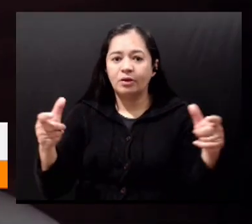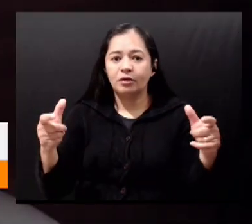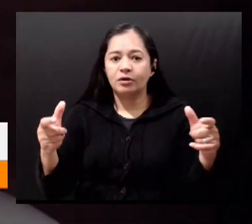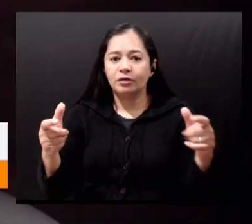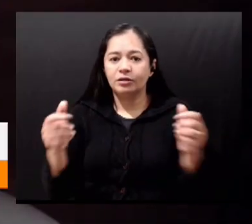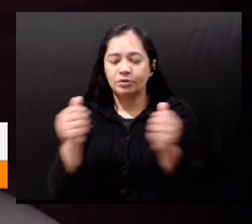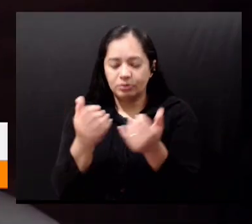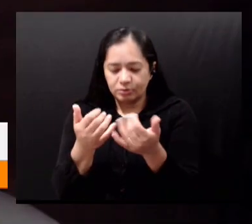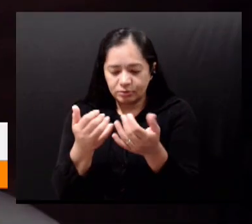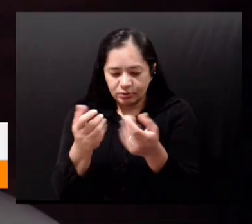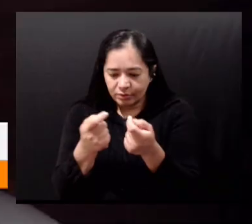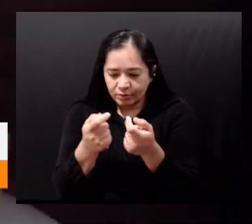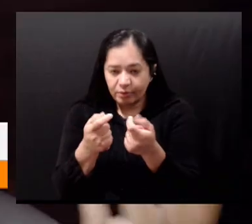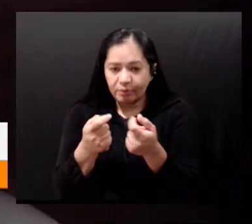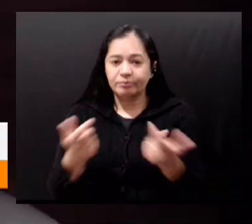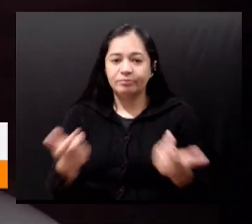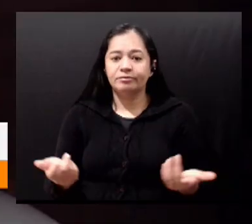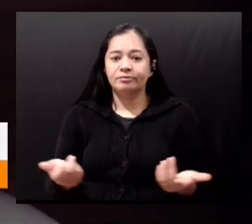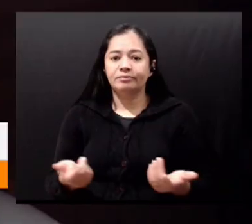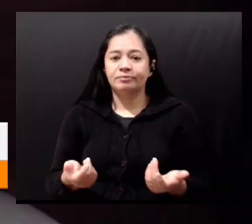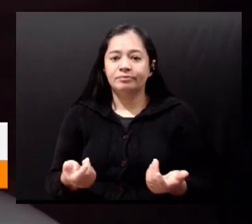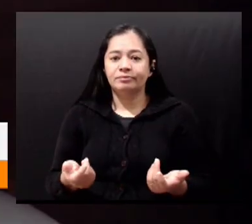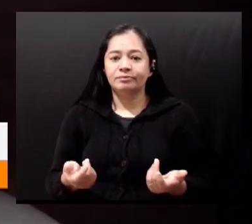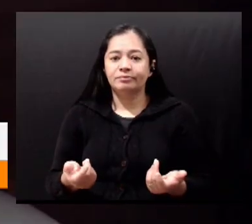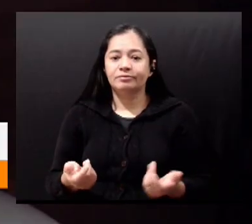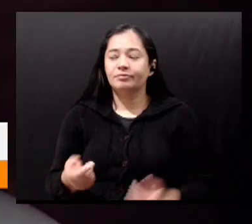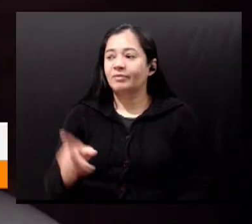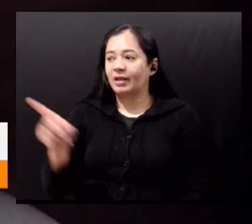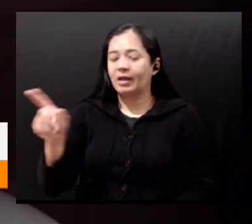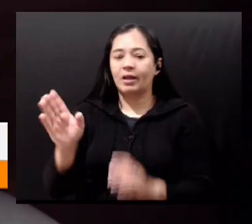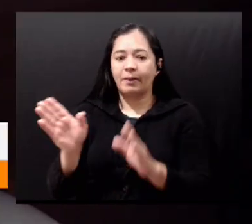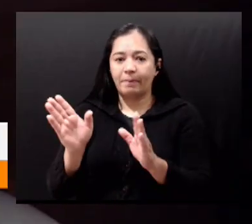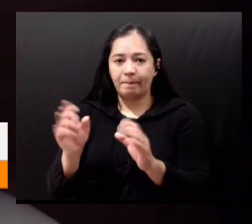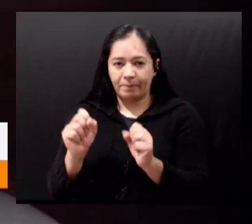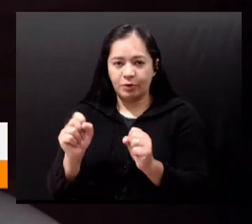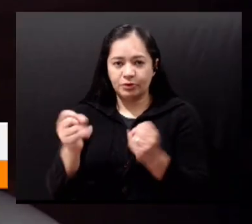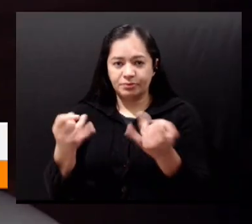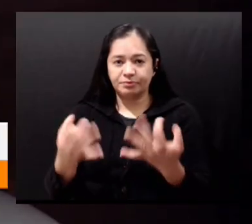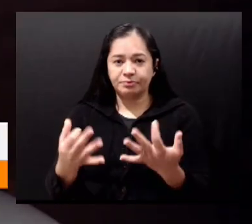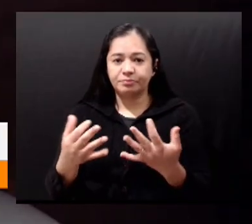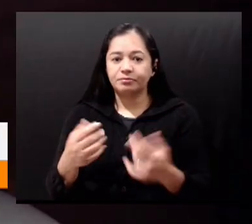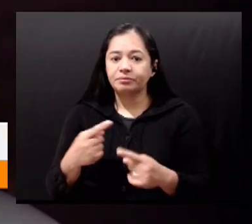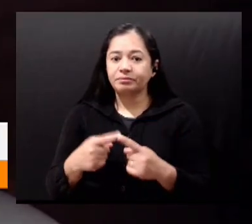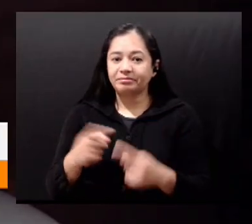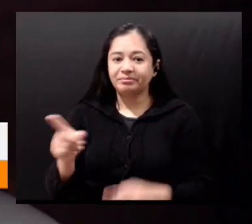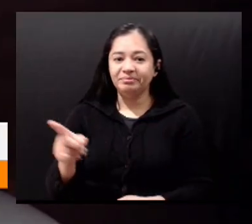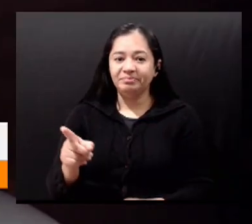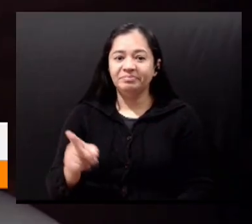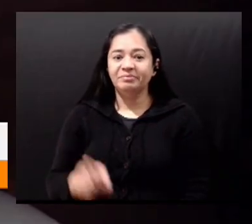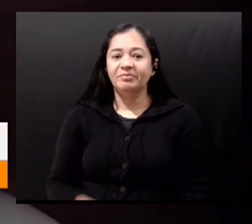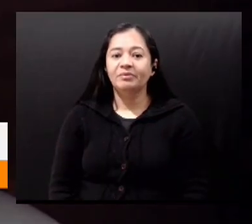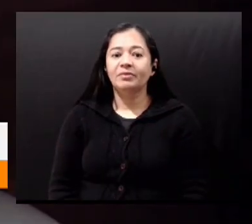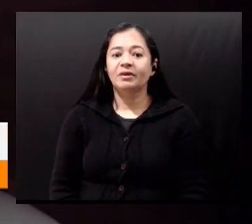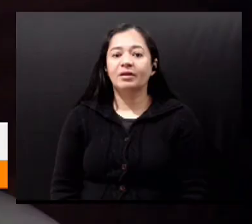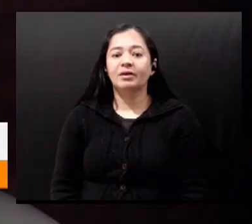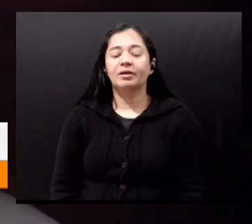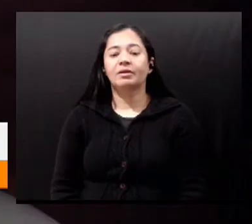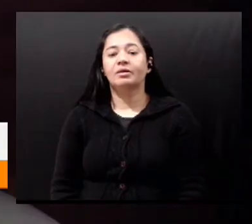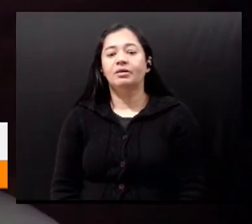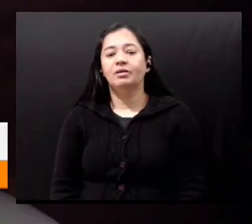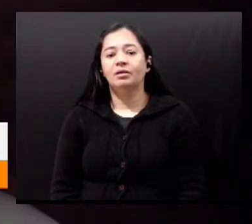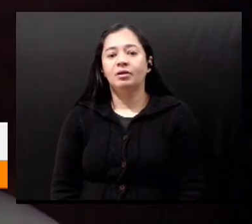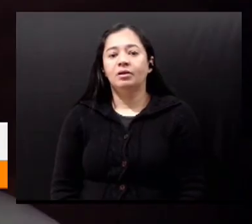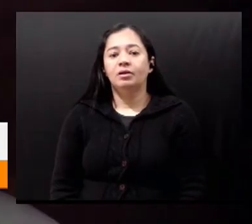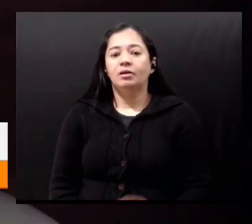Uhum. Uhum. E isso traz, a Giovana também pode contribuir bastante, porque eu acho que você lida bastante com crianças, isso traz